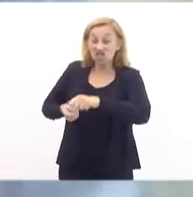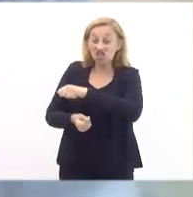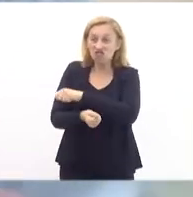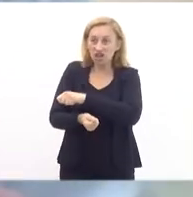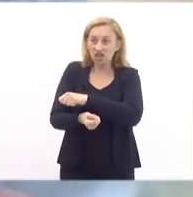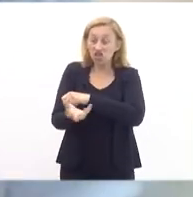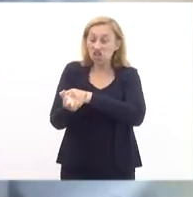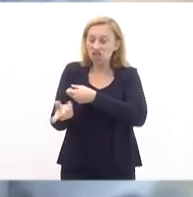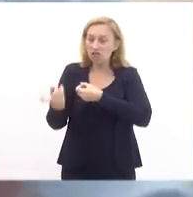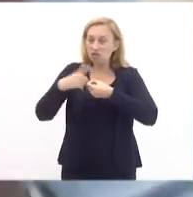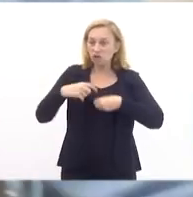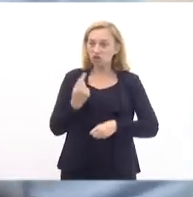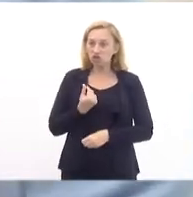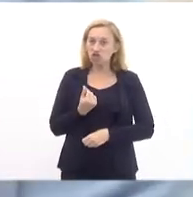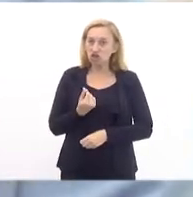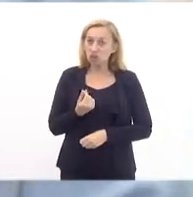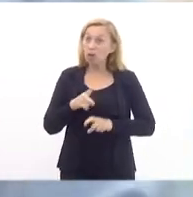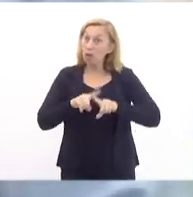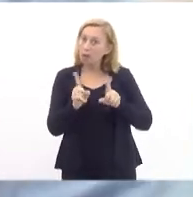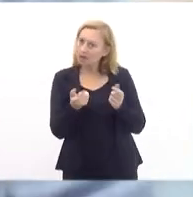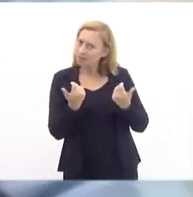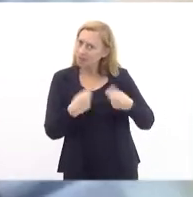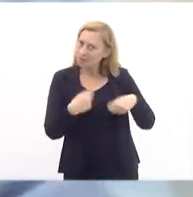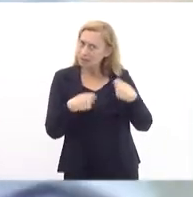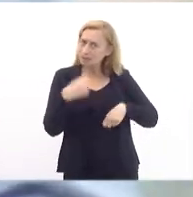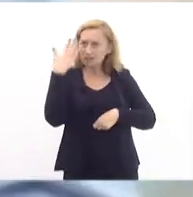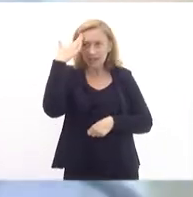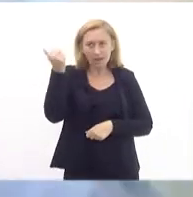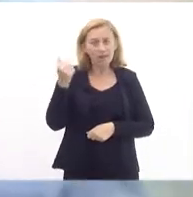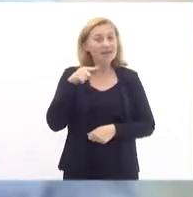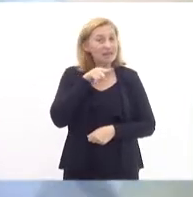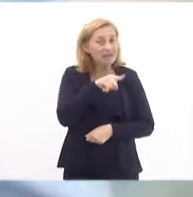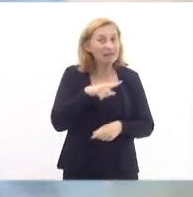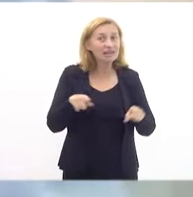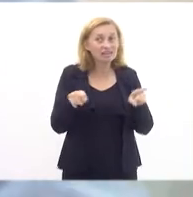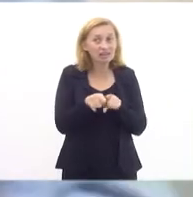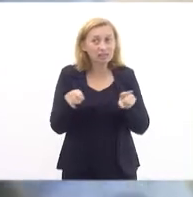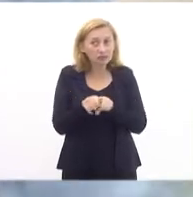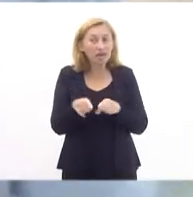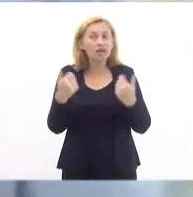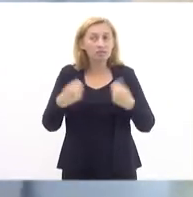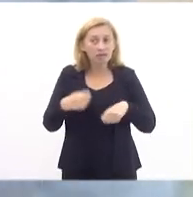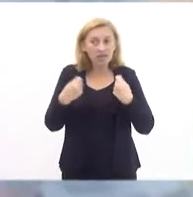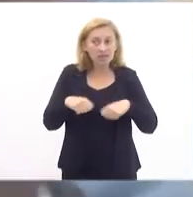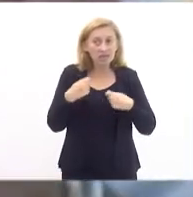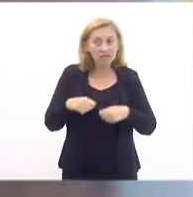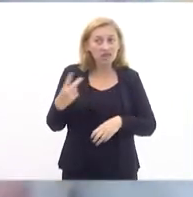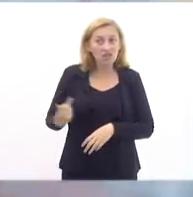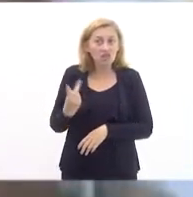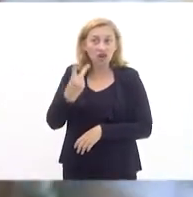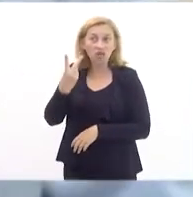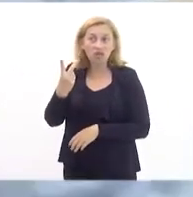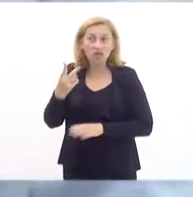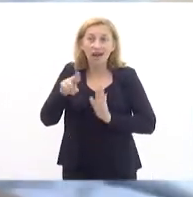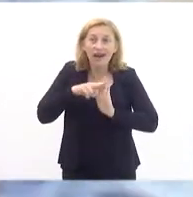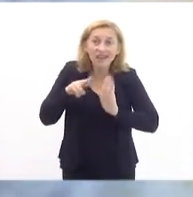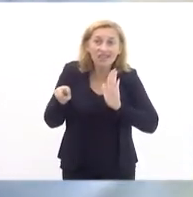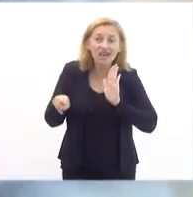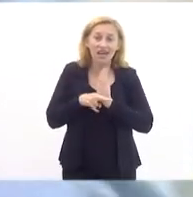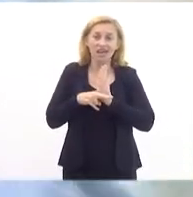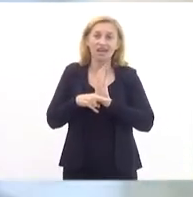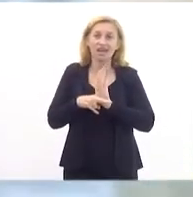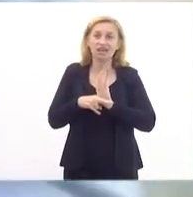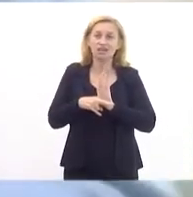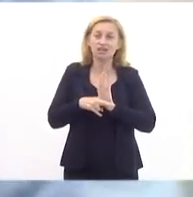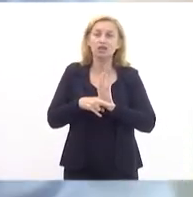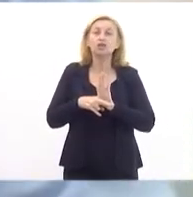quer retorno. Mas é preciso saber que ele também tem que honrar com as cláusulas que ele combinou na hora que